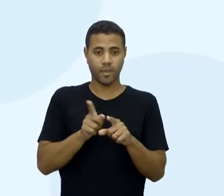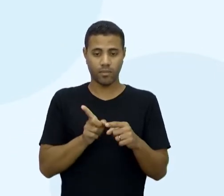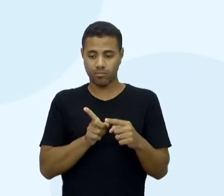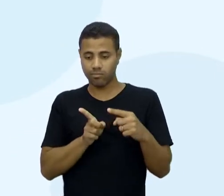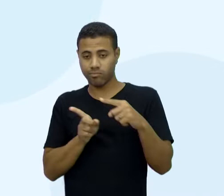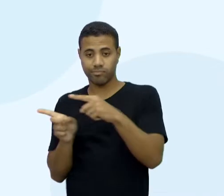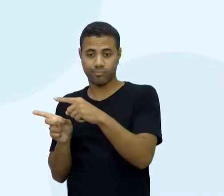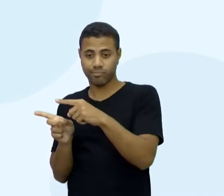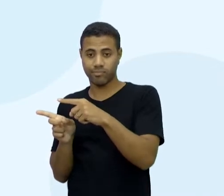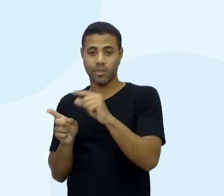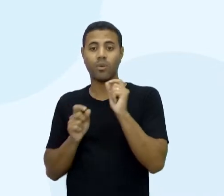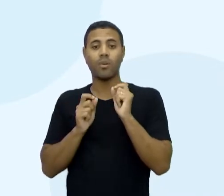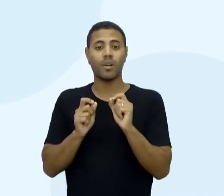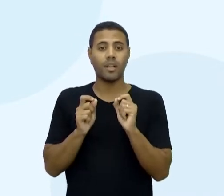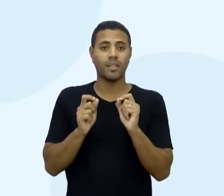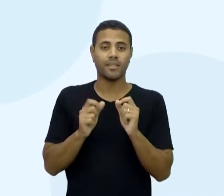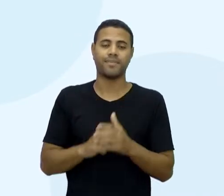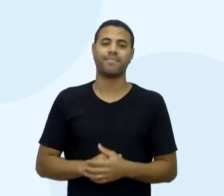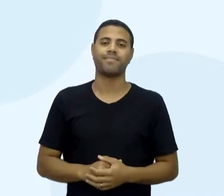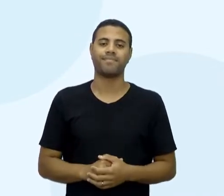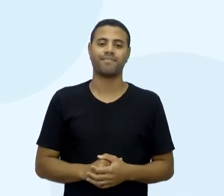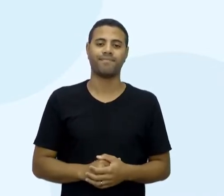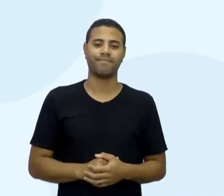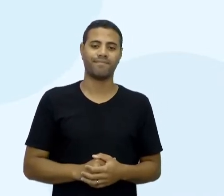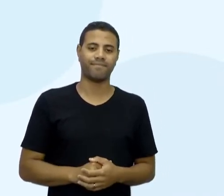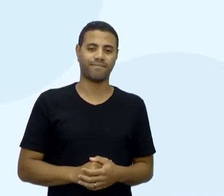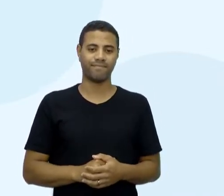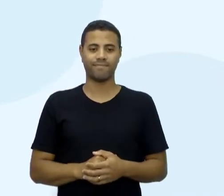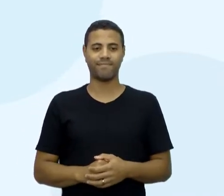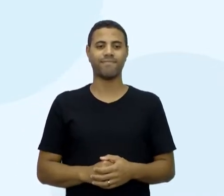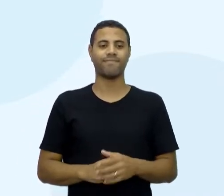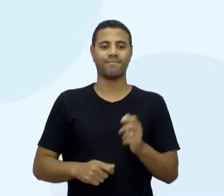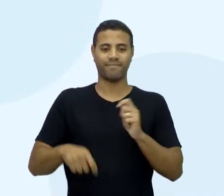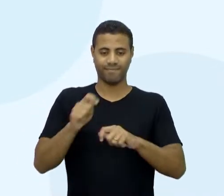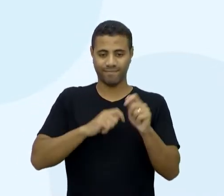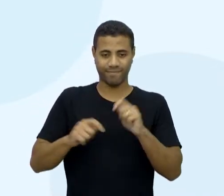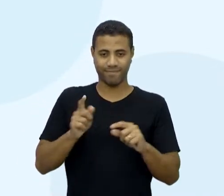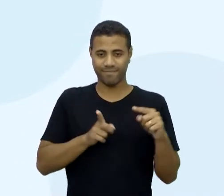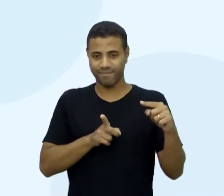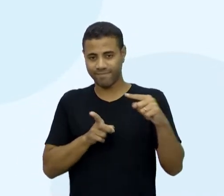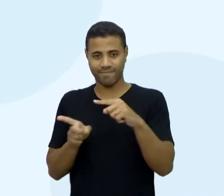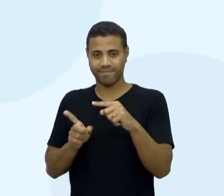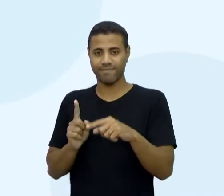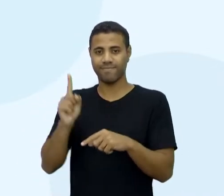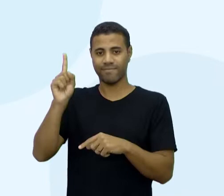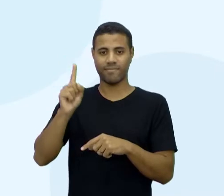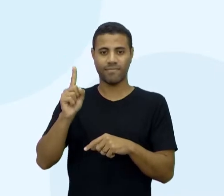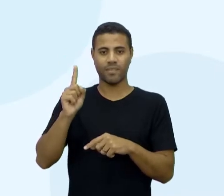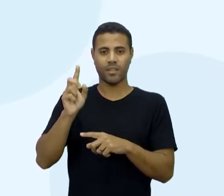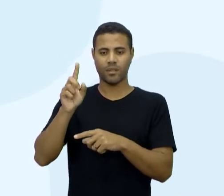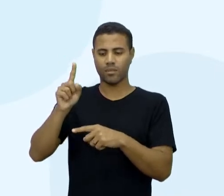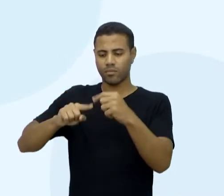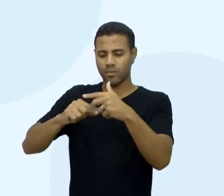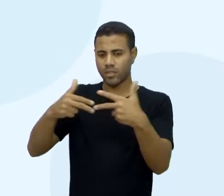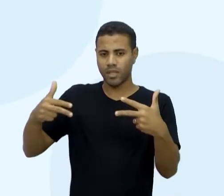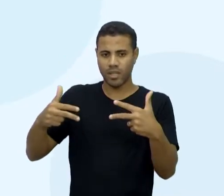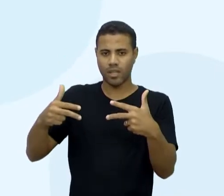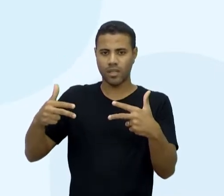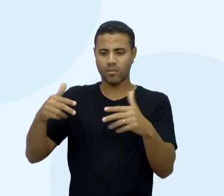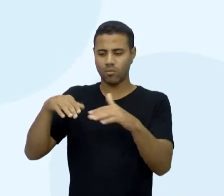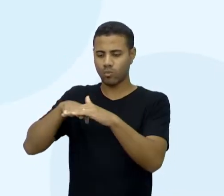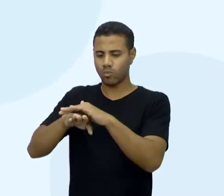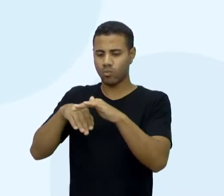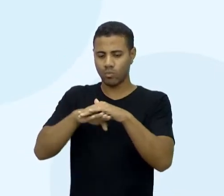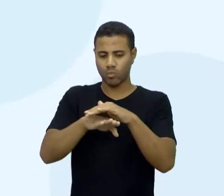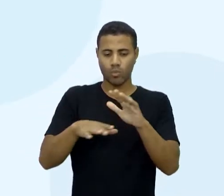outras áreas. Então, toda essa parte administrativa vai cuidar ali em cima do acervo, tá? E o